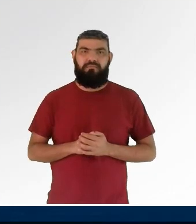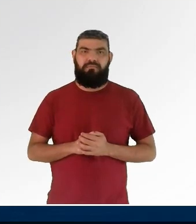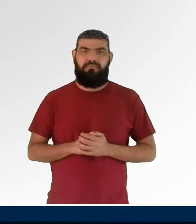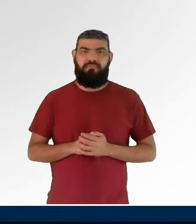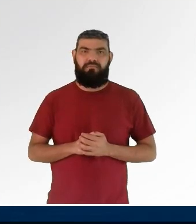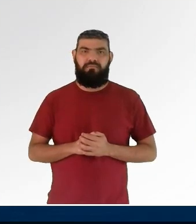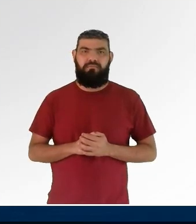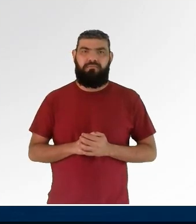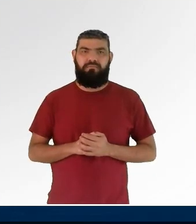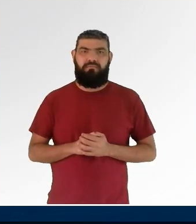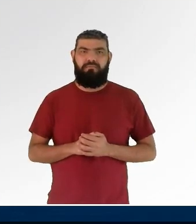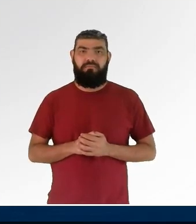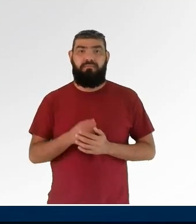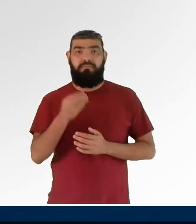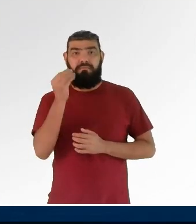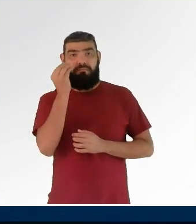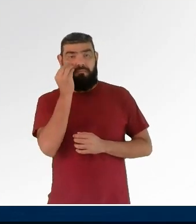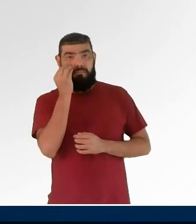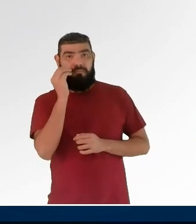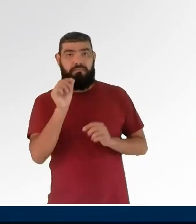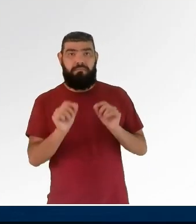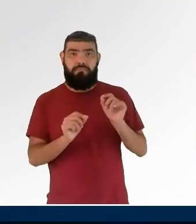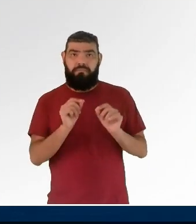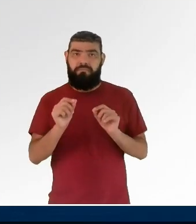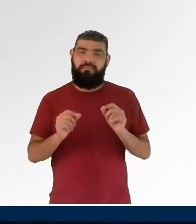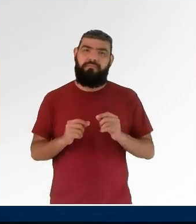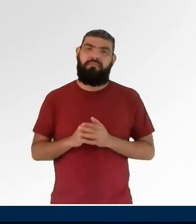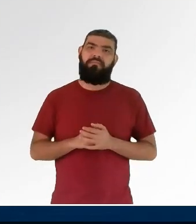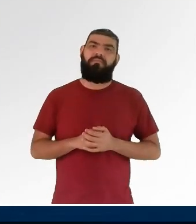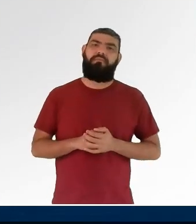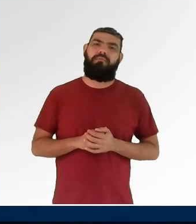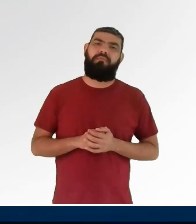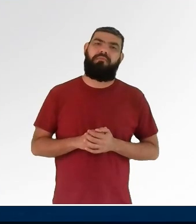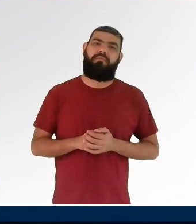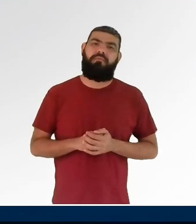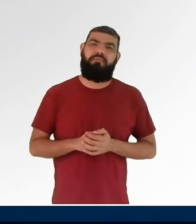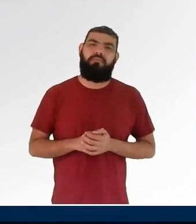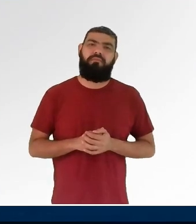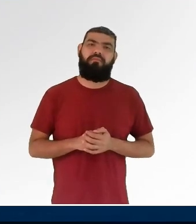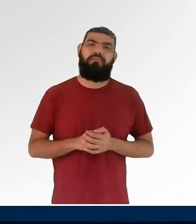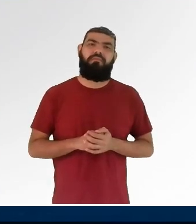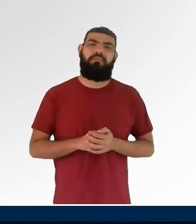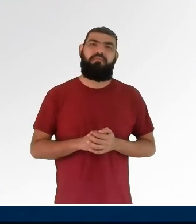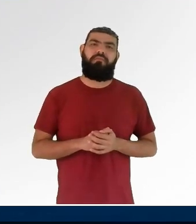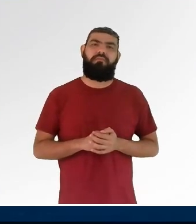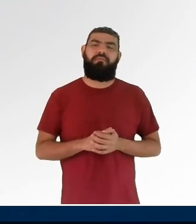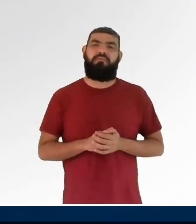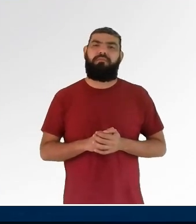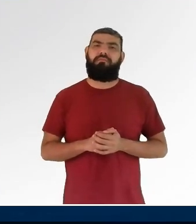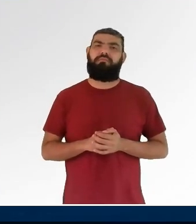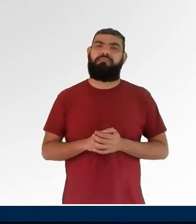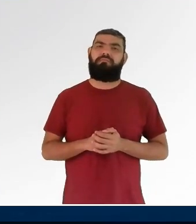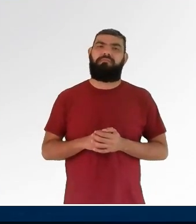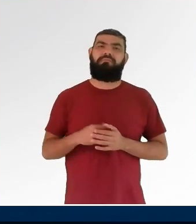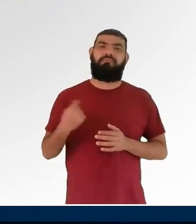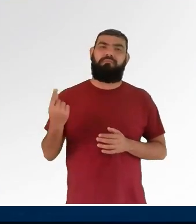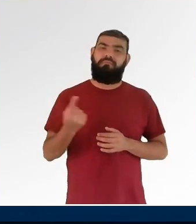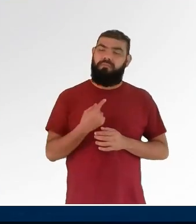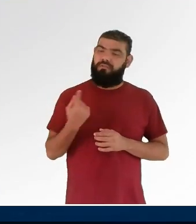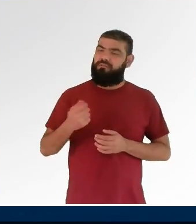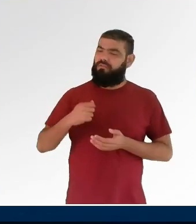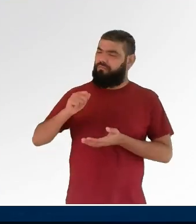observe? Acontece o seguinte. Quando nós estamos ali produzindo algo, escrevendo uma